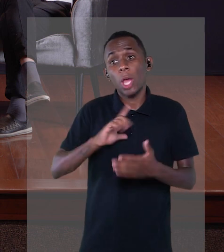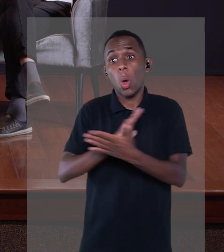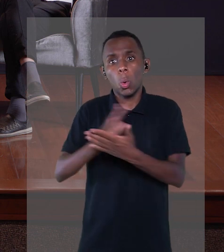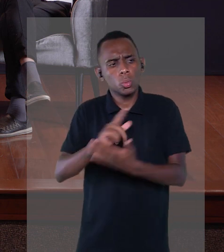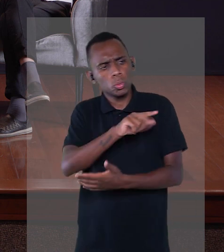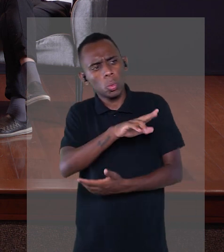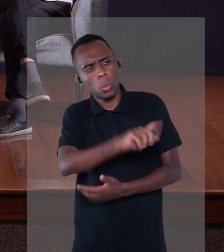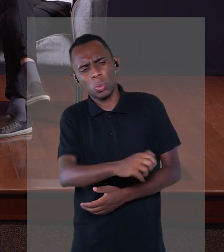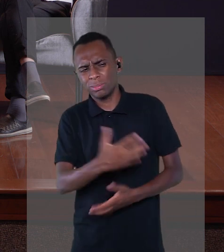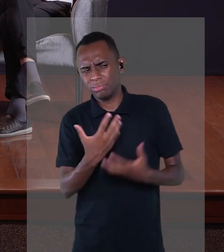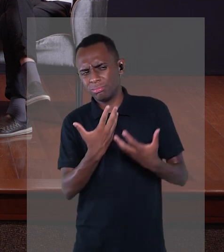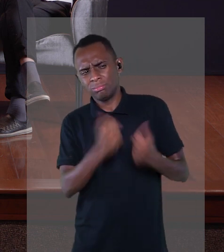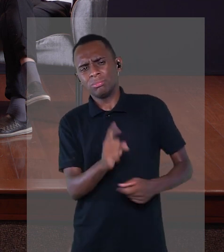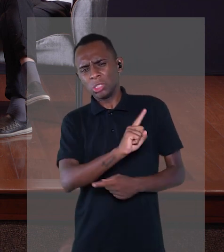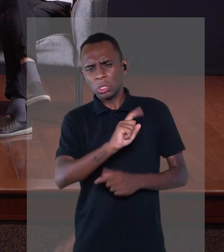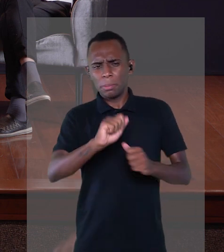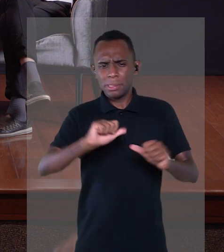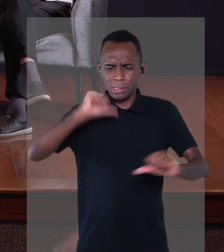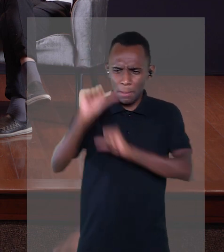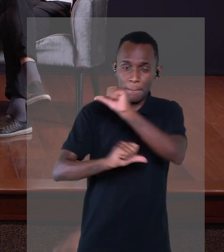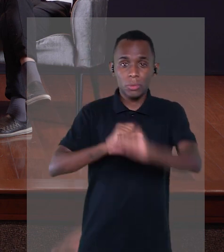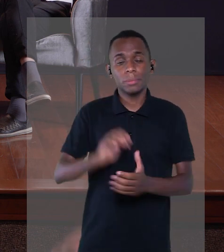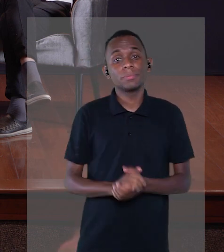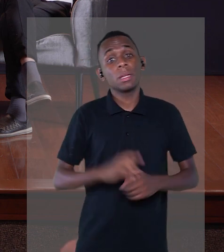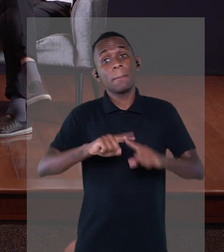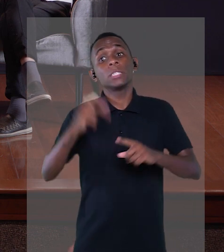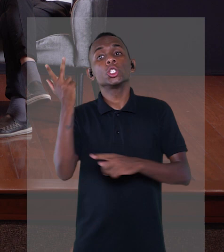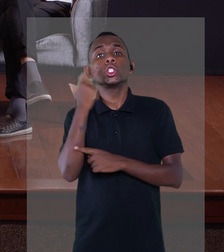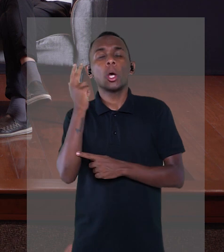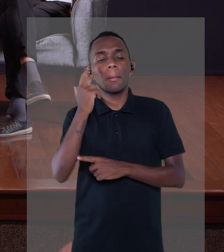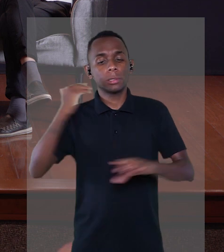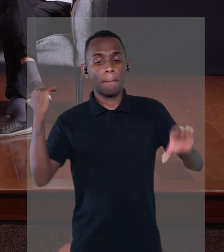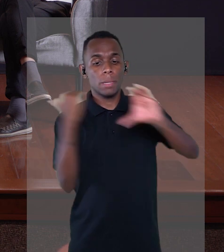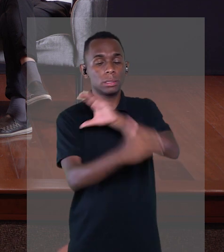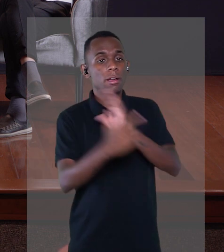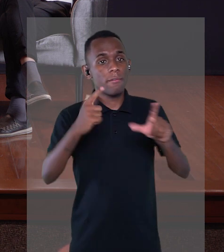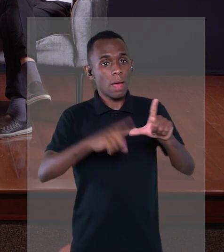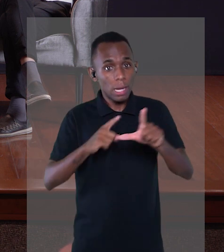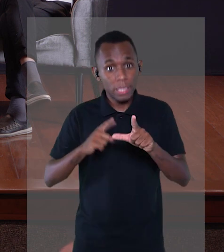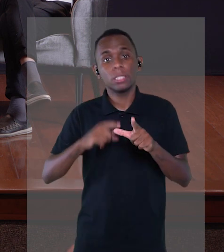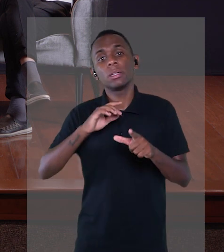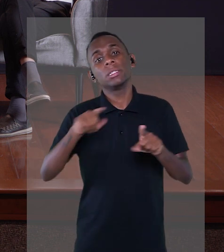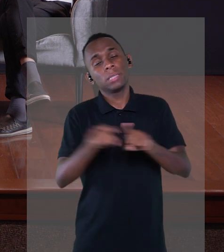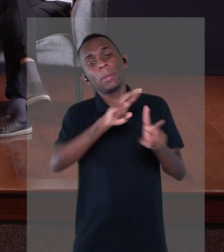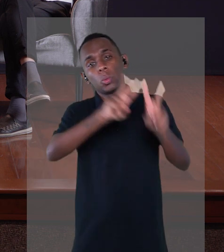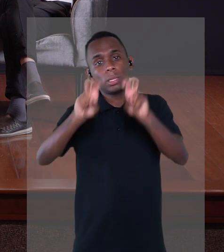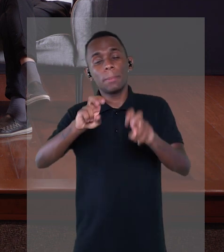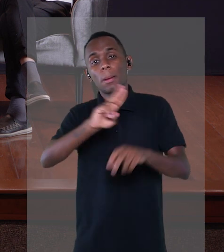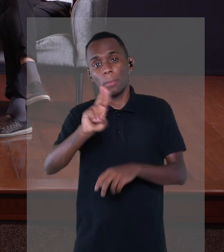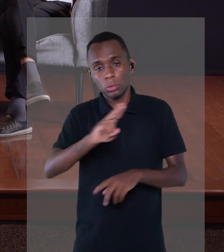nome. Ele falava, não, esse nome aqui vamos mudar e tal. Mas em geral, quando eu mandava a letra, eu já mandava um nome da